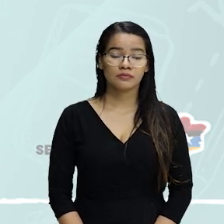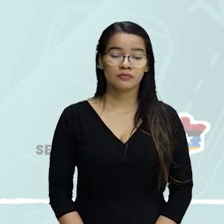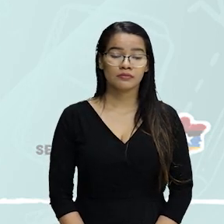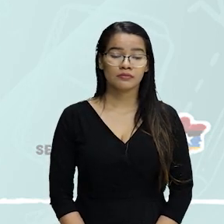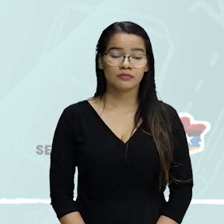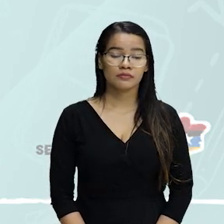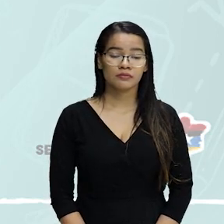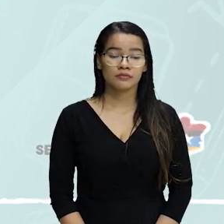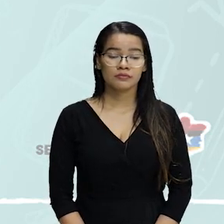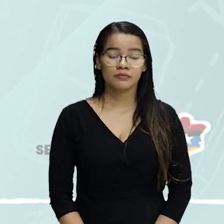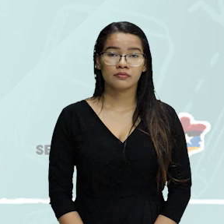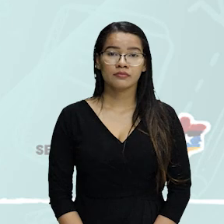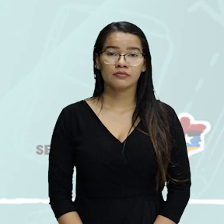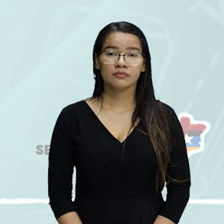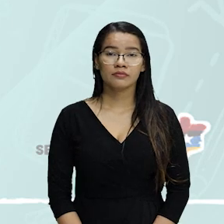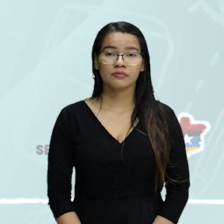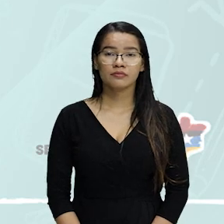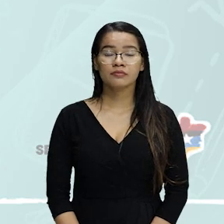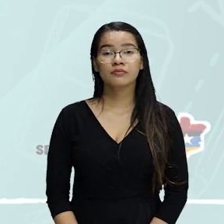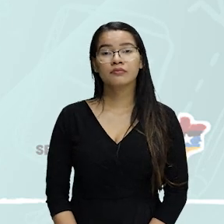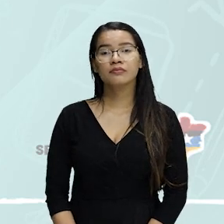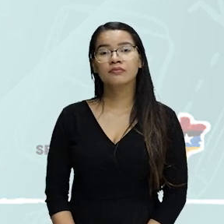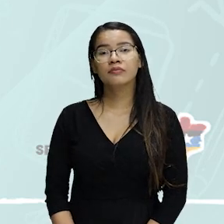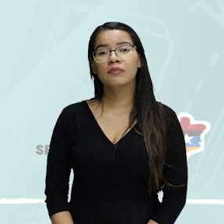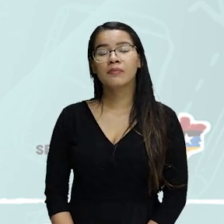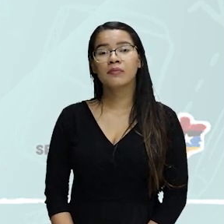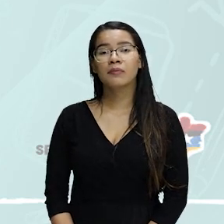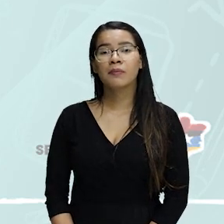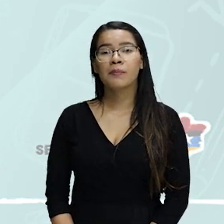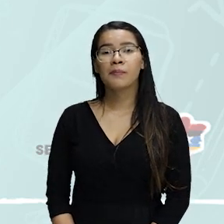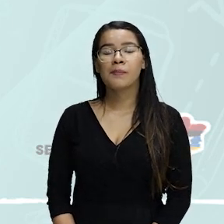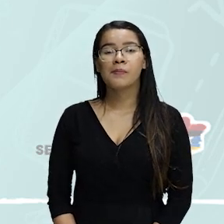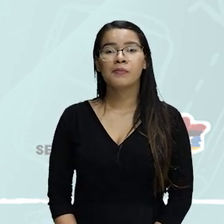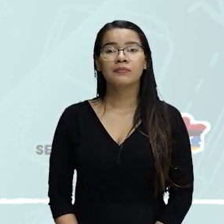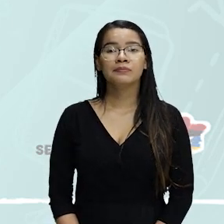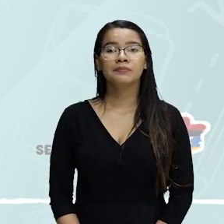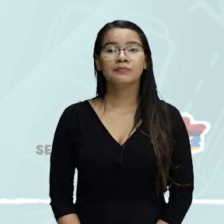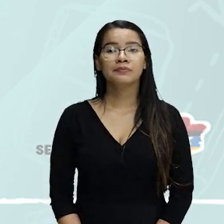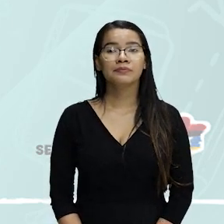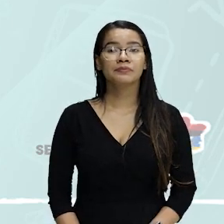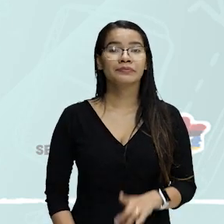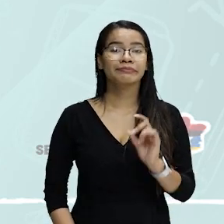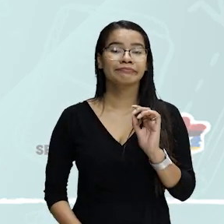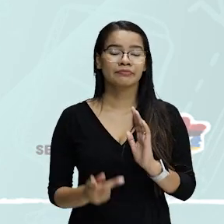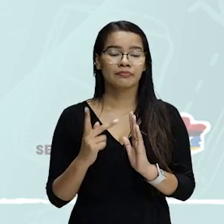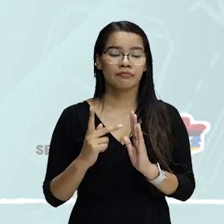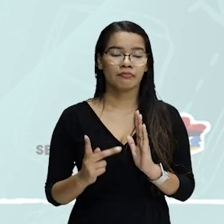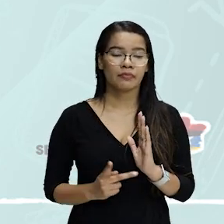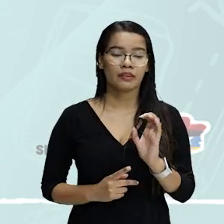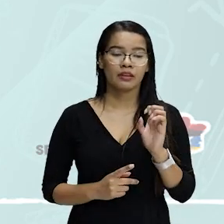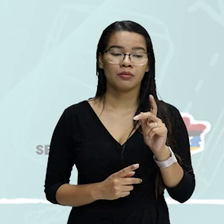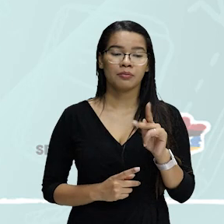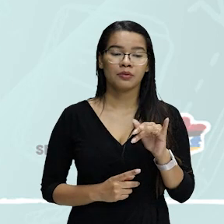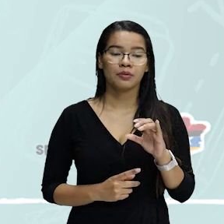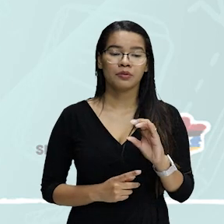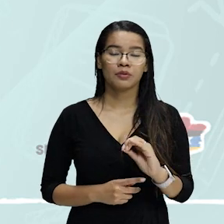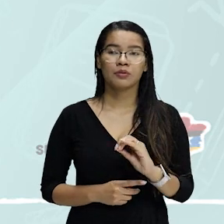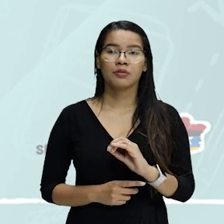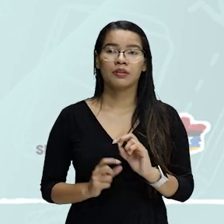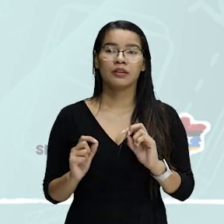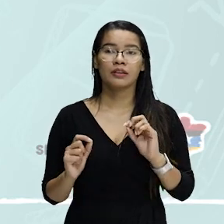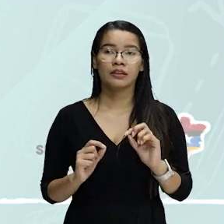sangue dos decretos reais lavou a afronta. É um poema épico. O poema